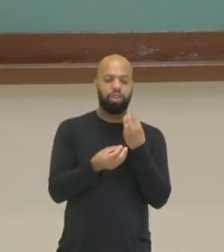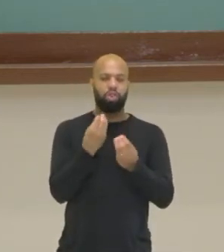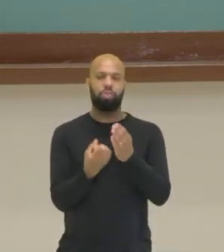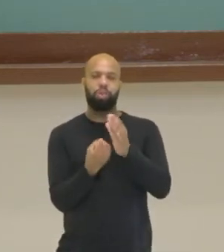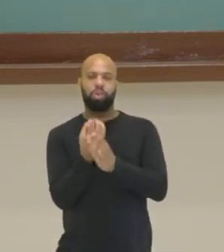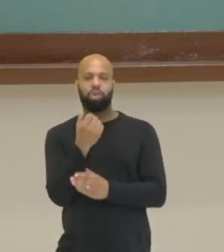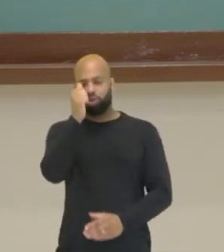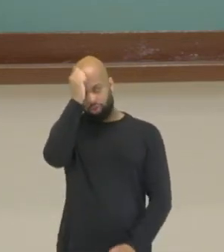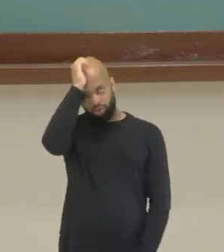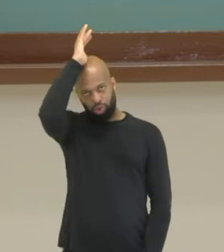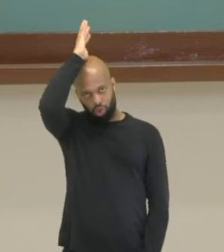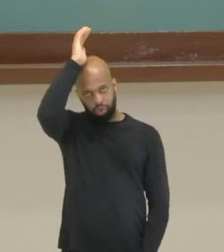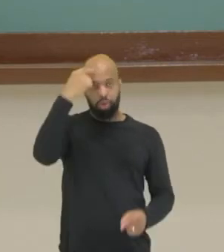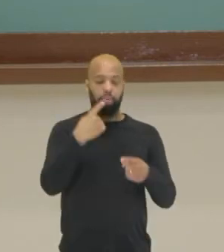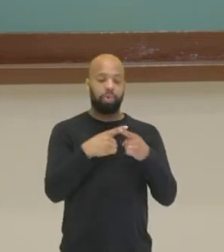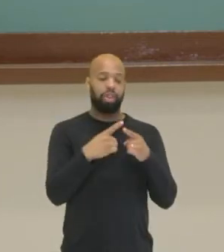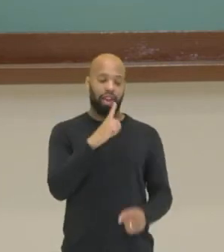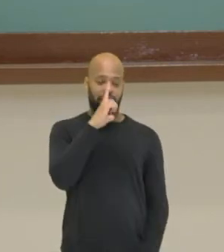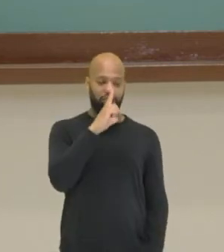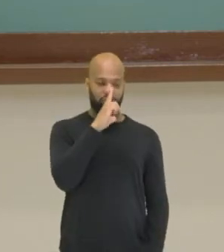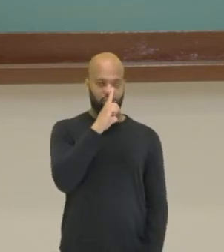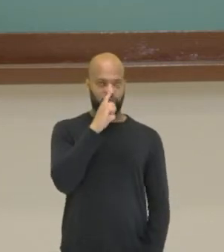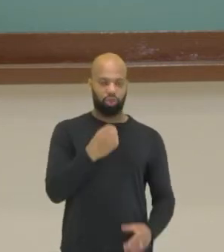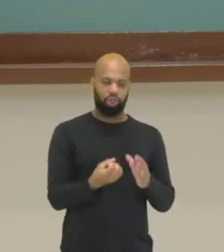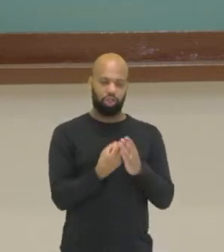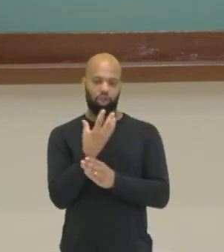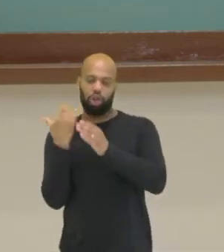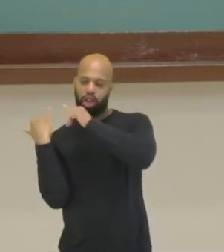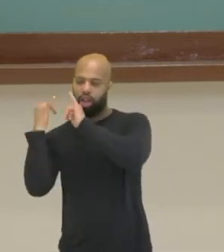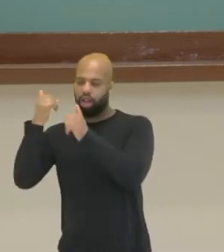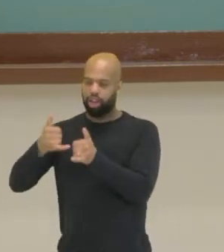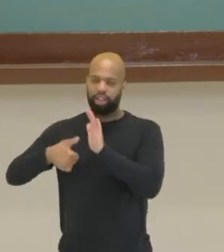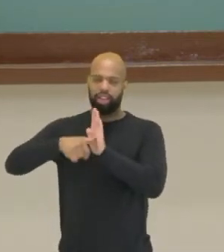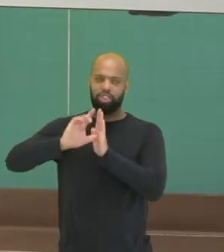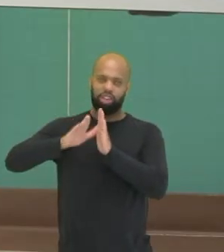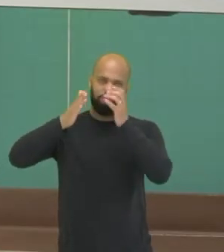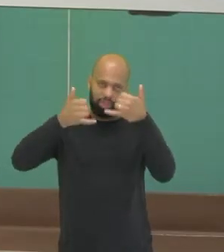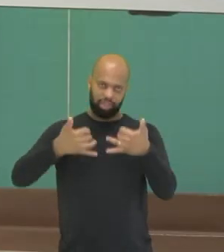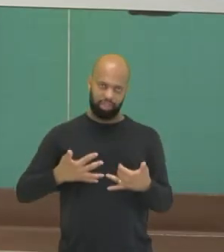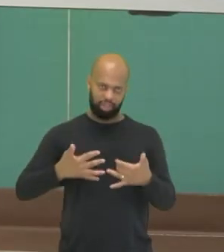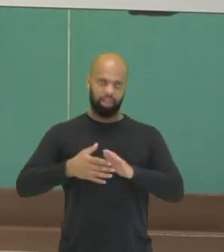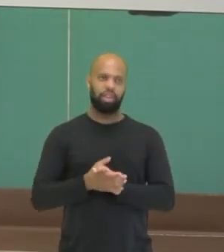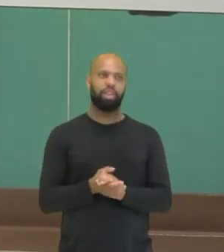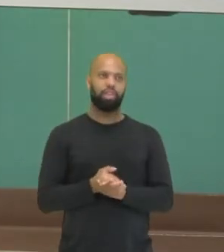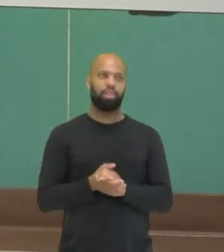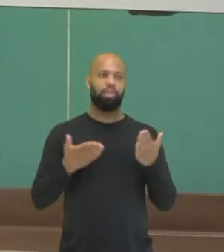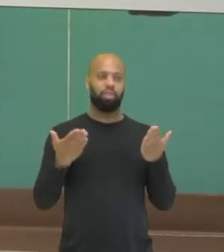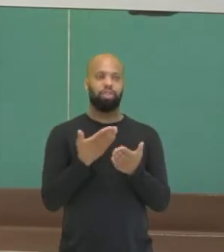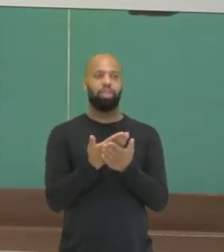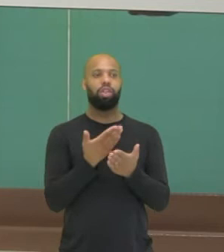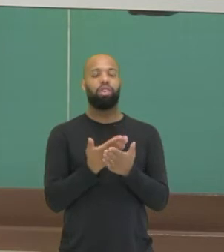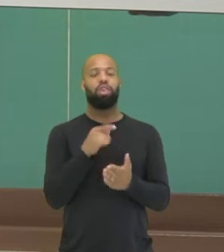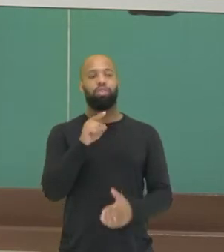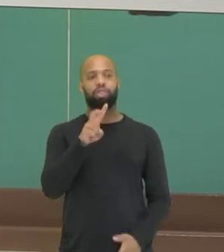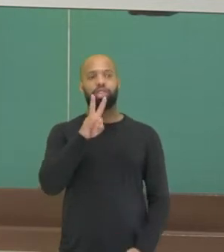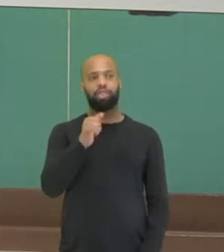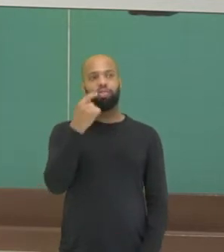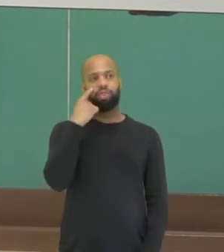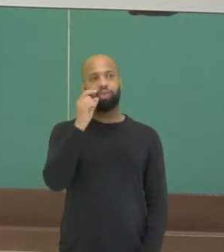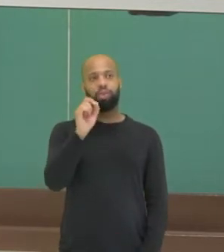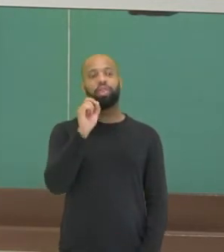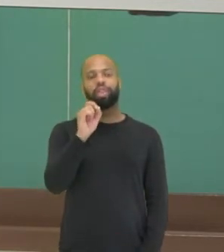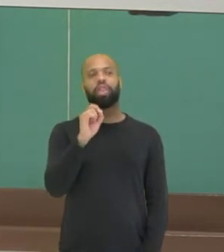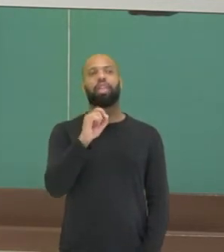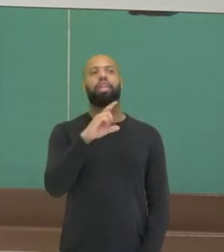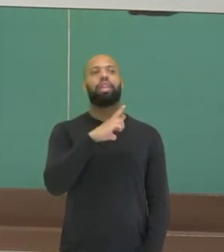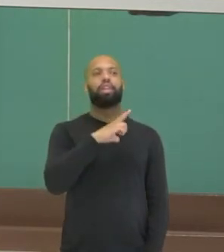Na verdade, os latinos inventaram aquela lenda, foi isso que o professor Roberto comentou com vocês. Nesta aula, agora vocês vão ver que